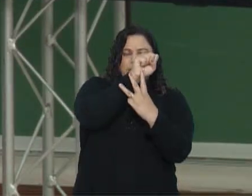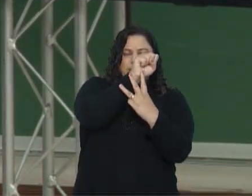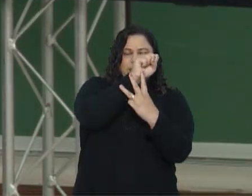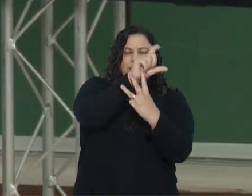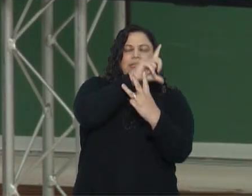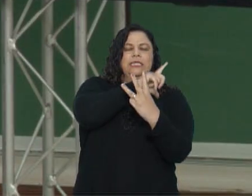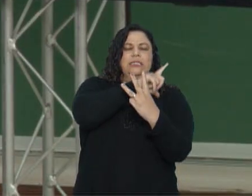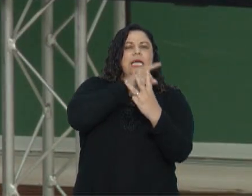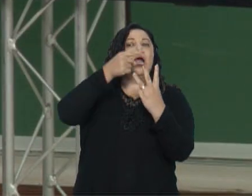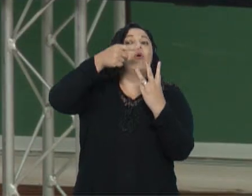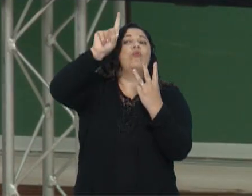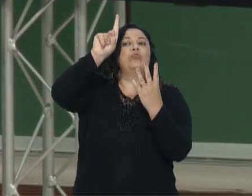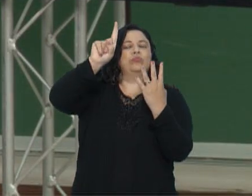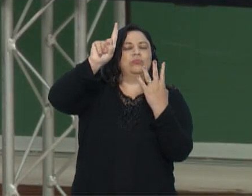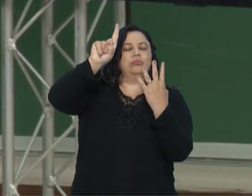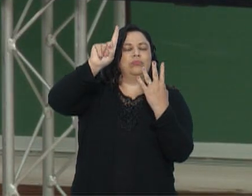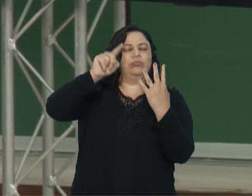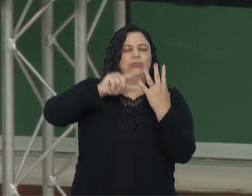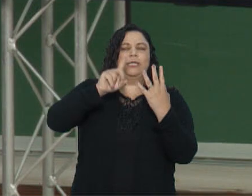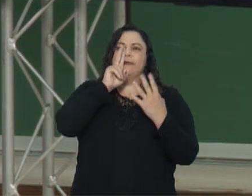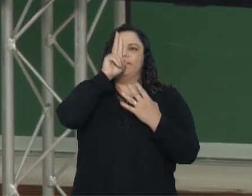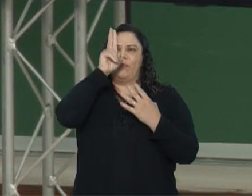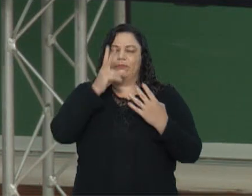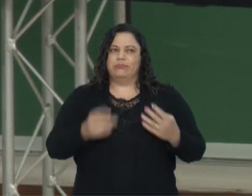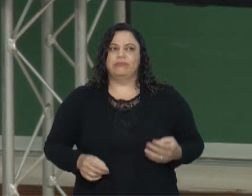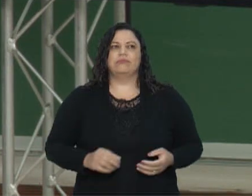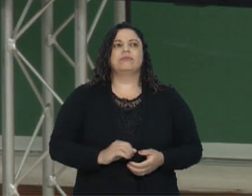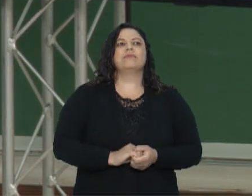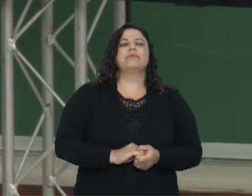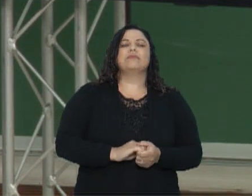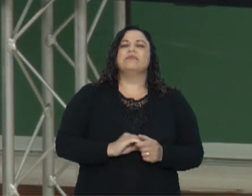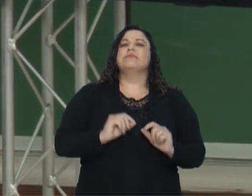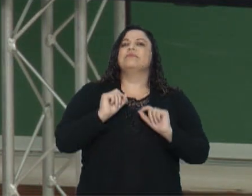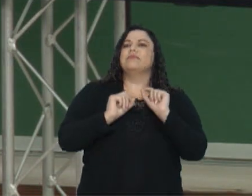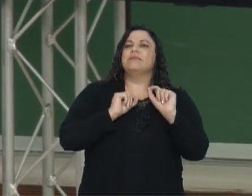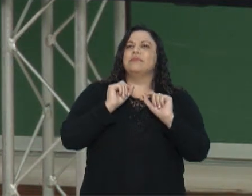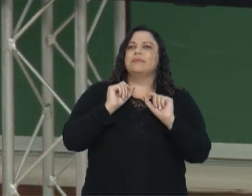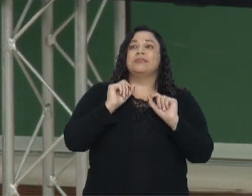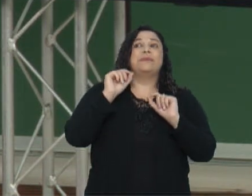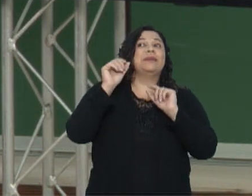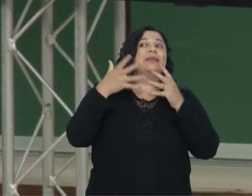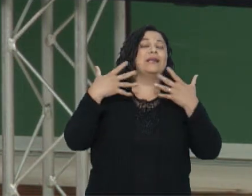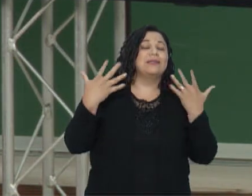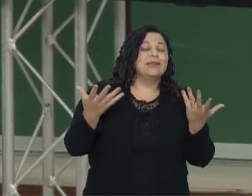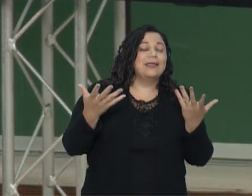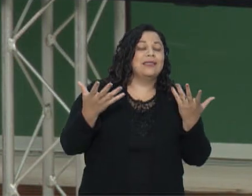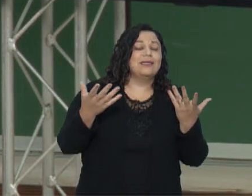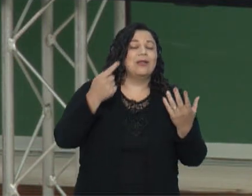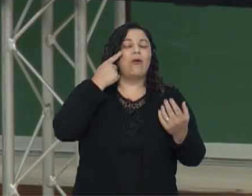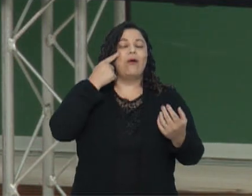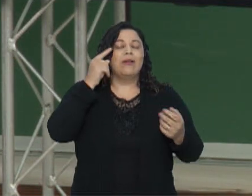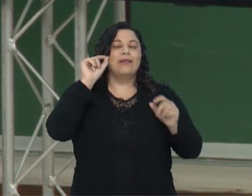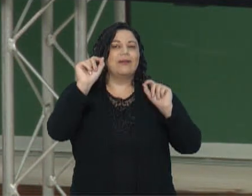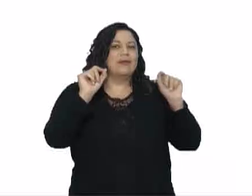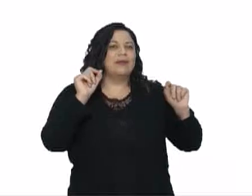a última sílaba tônica, lembram? Ok? Terminadas em? Olha lá. Vamos ver